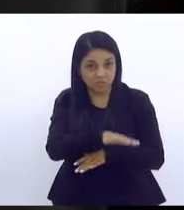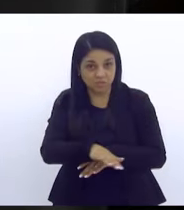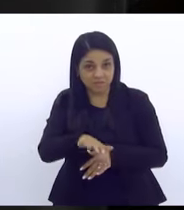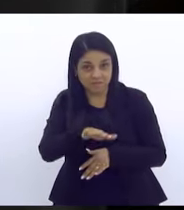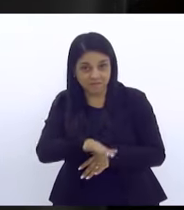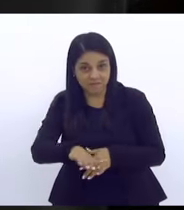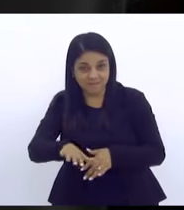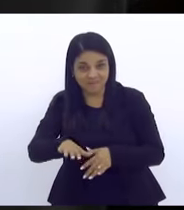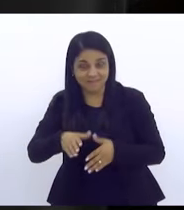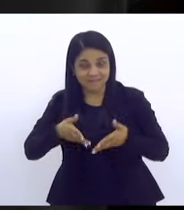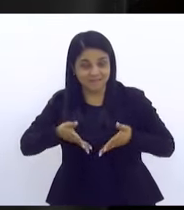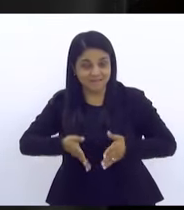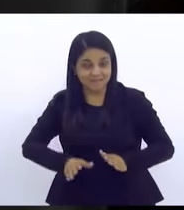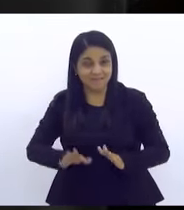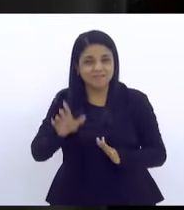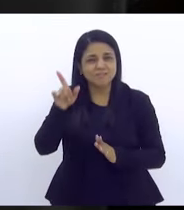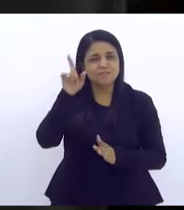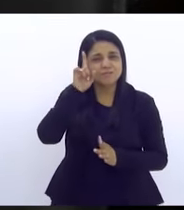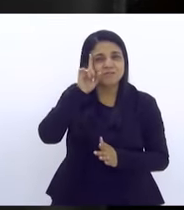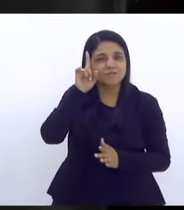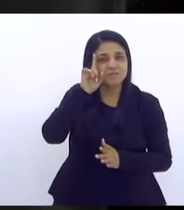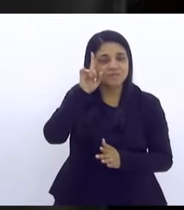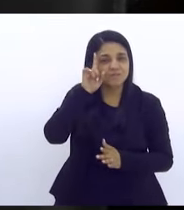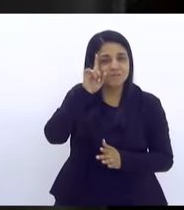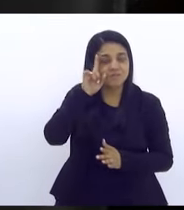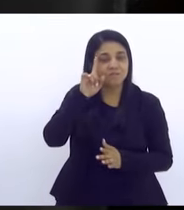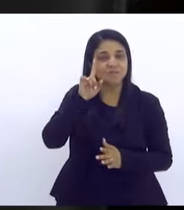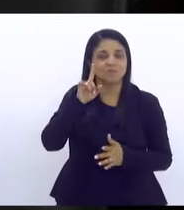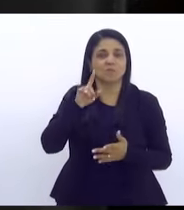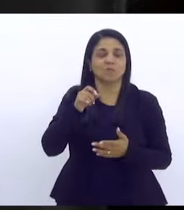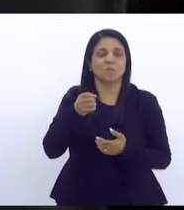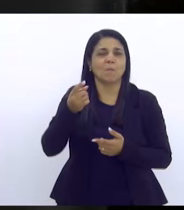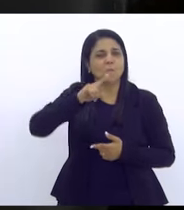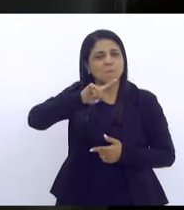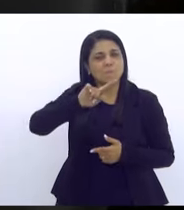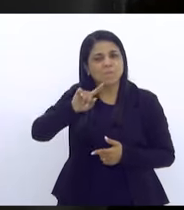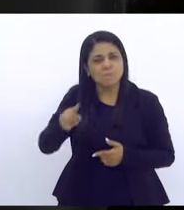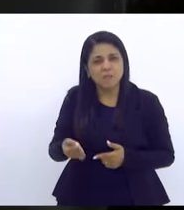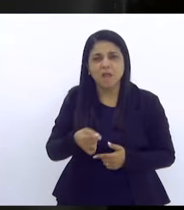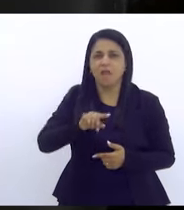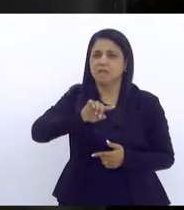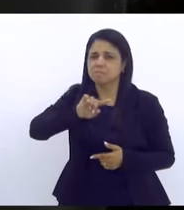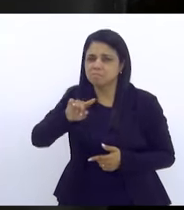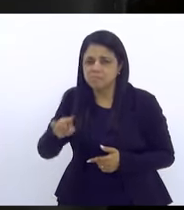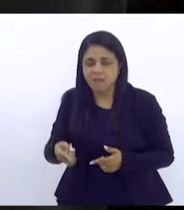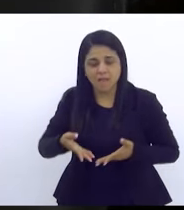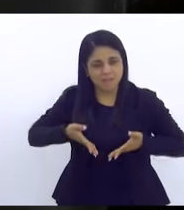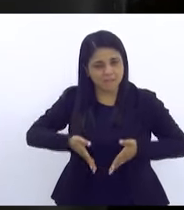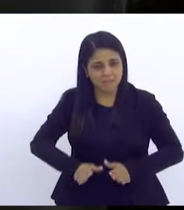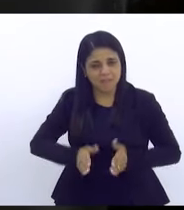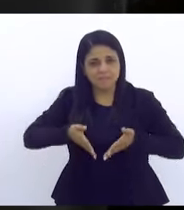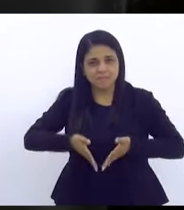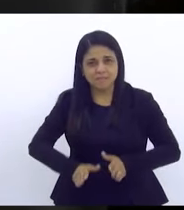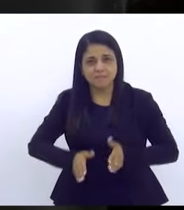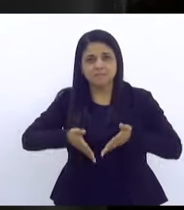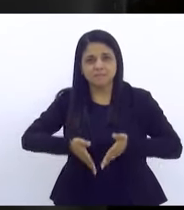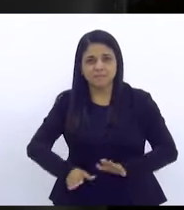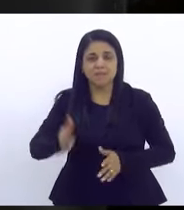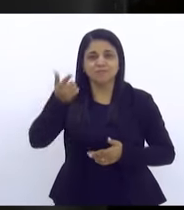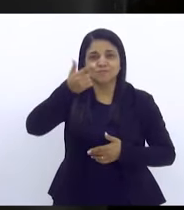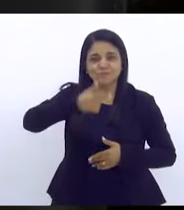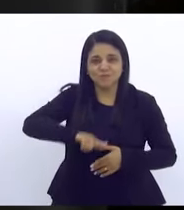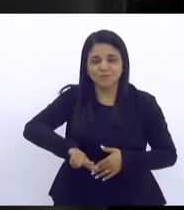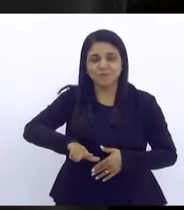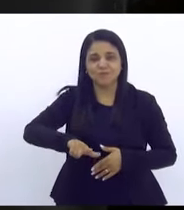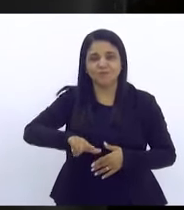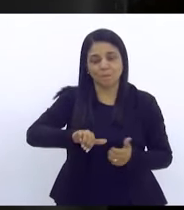nascem todos os dias, ou de milhares que nascem de novo, da